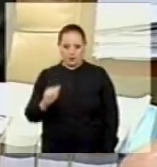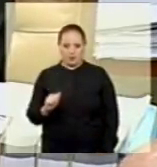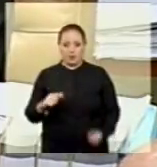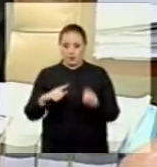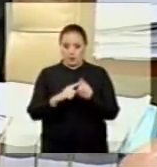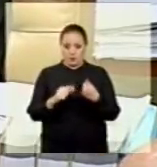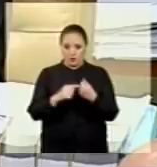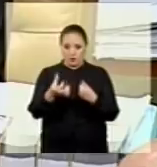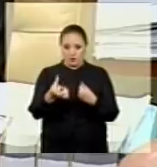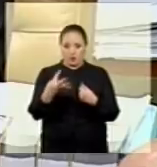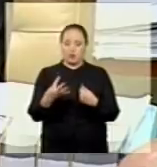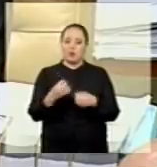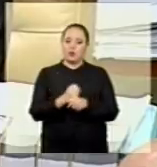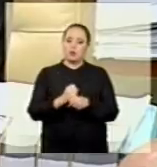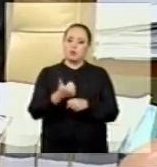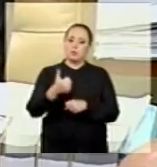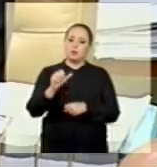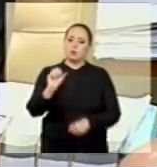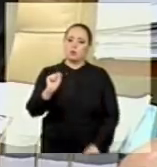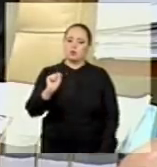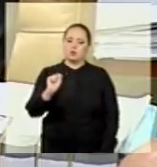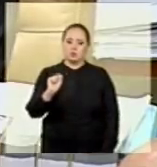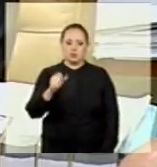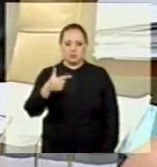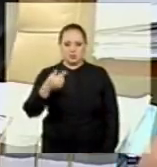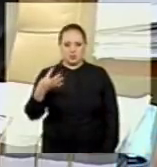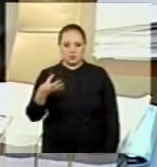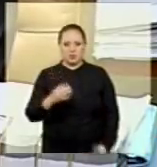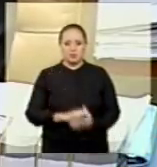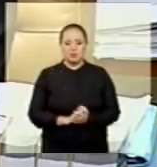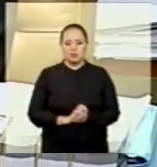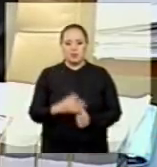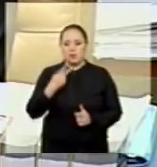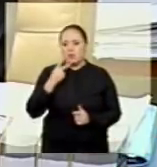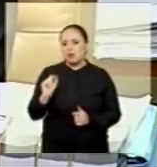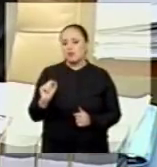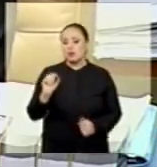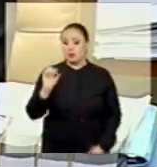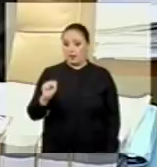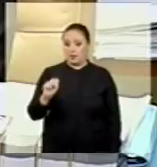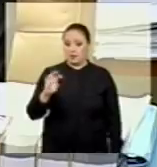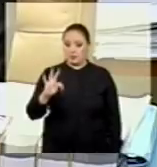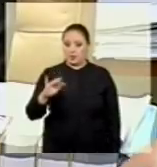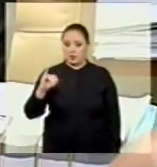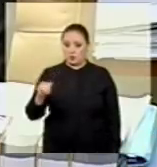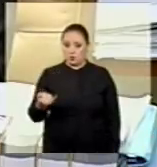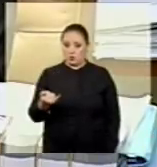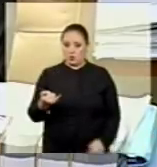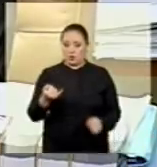da Carta Imperial de 1824, dizia que ao Supremo Tribunal de Justiça compete